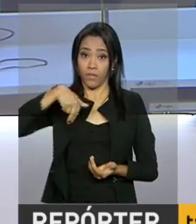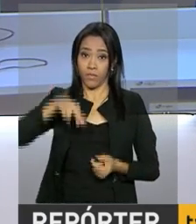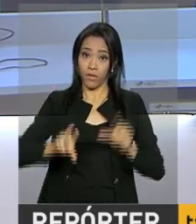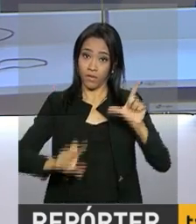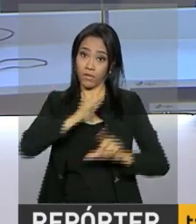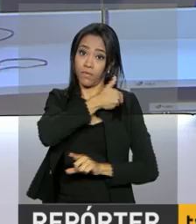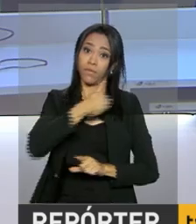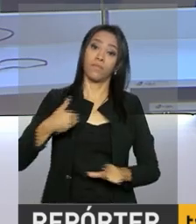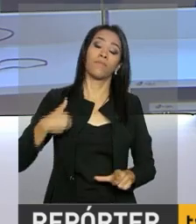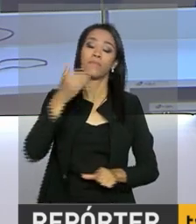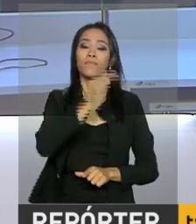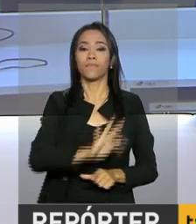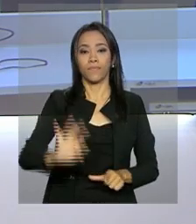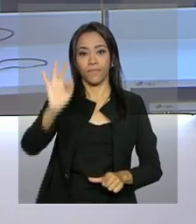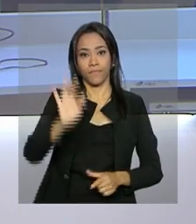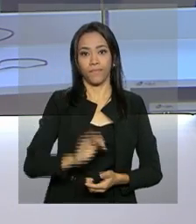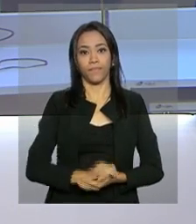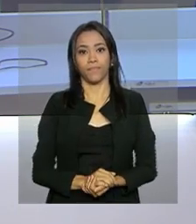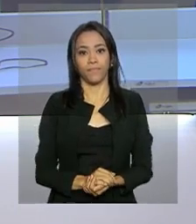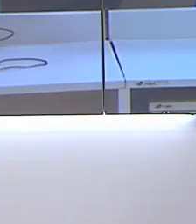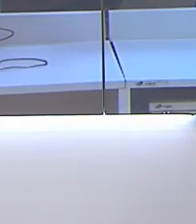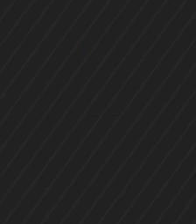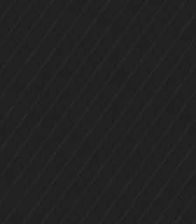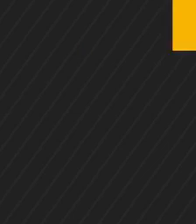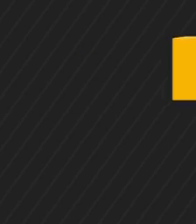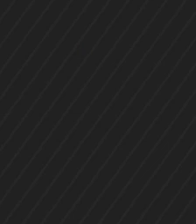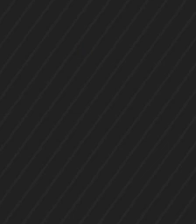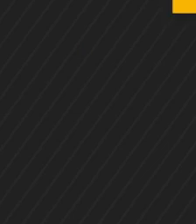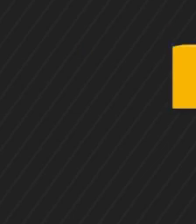NBR a TV do Governo Federal